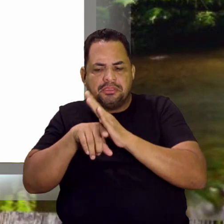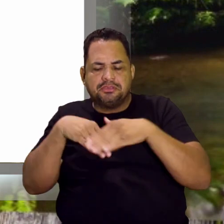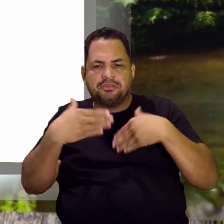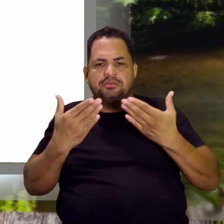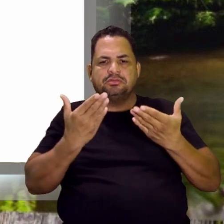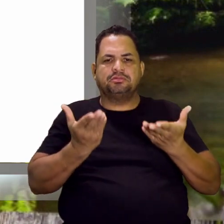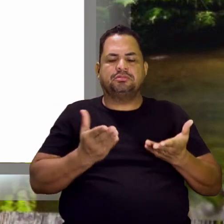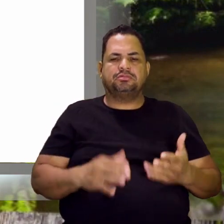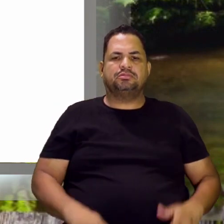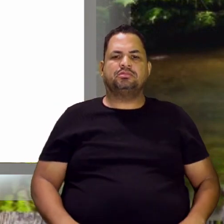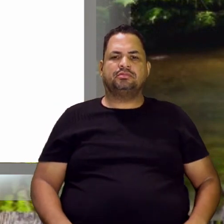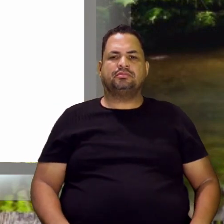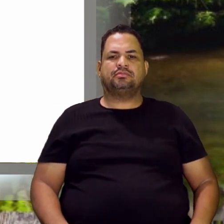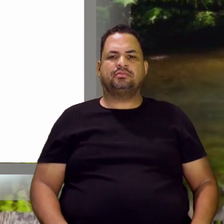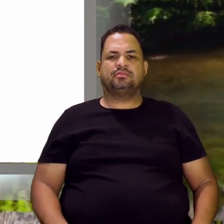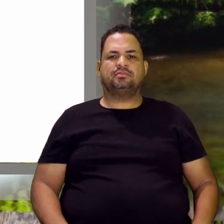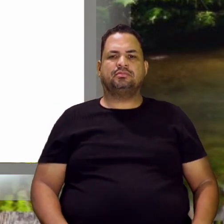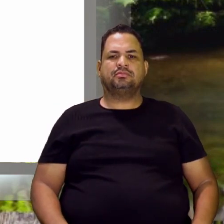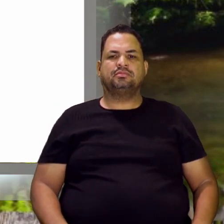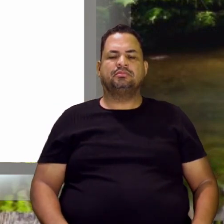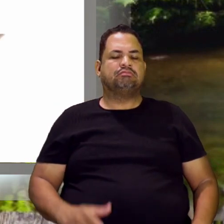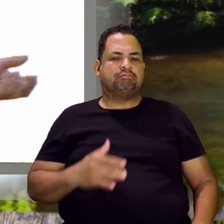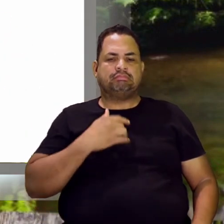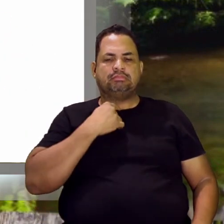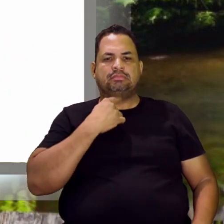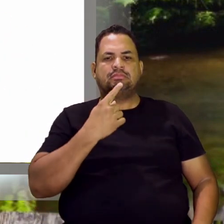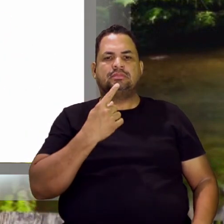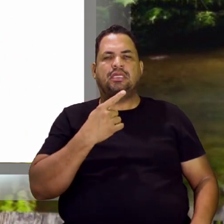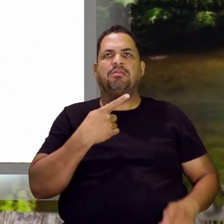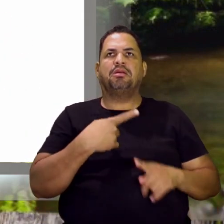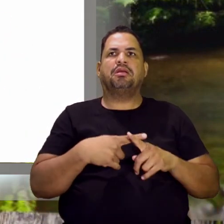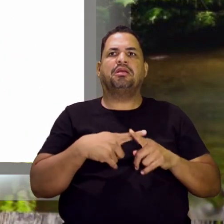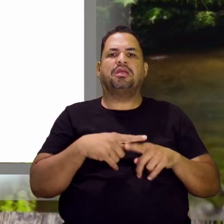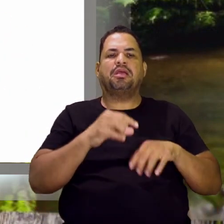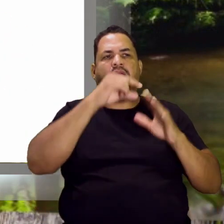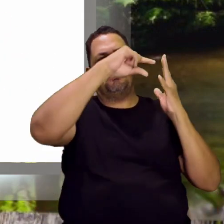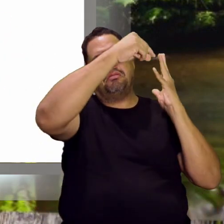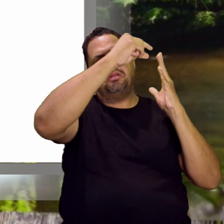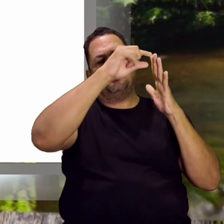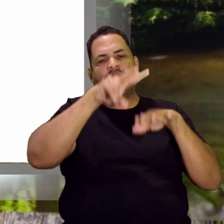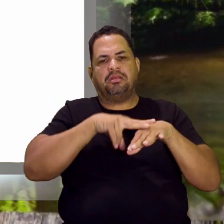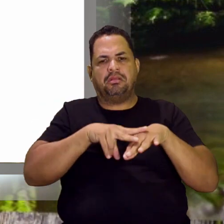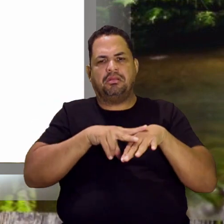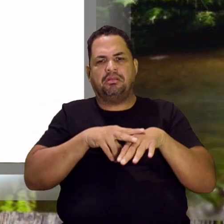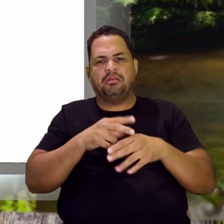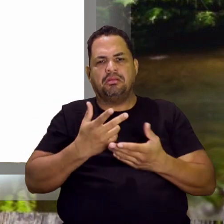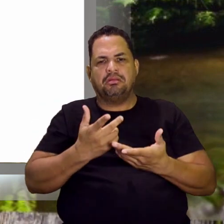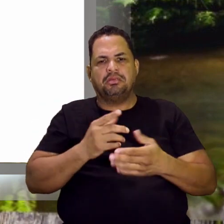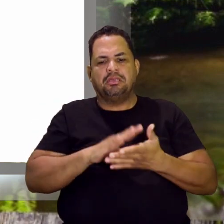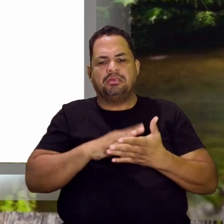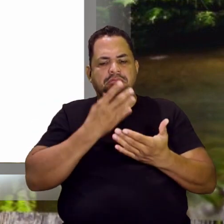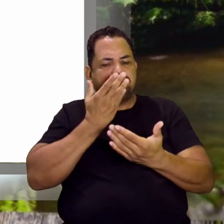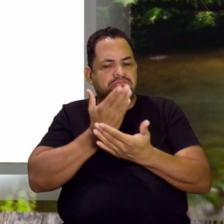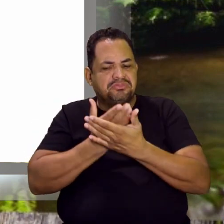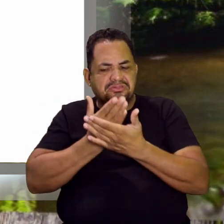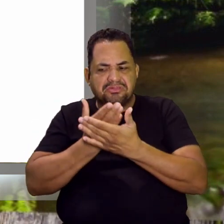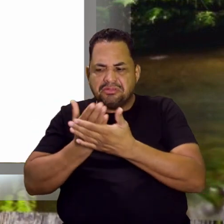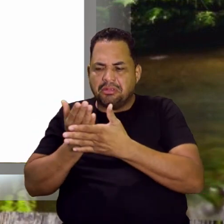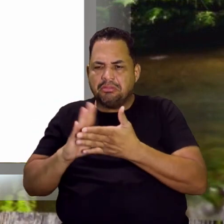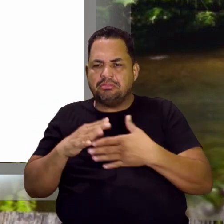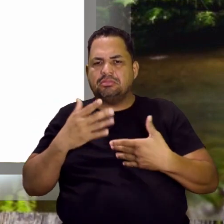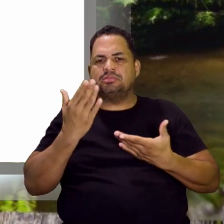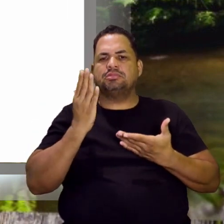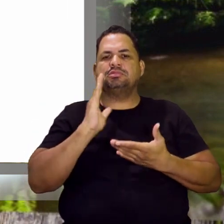acabar chovendo no molhado. Não adianta, por que a folha é verde? Aí eu vou lá me matar de estudar, mas sendo que já